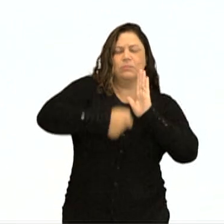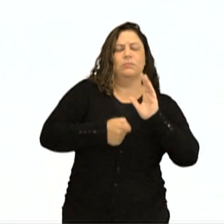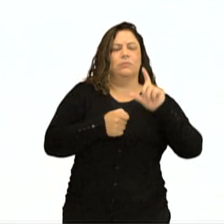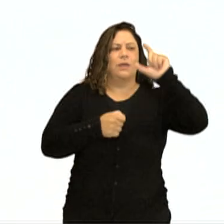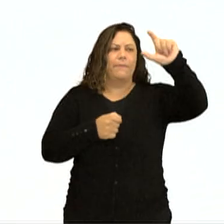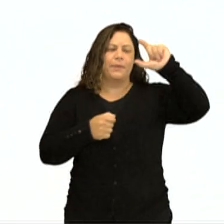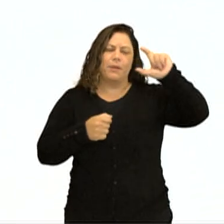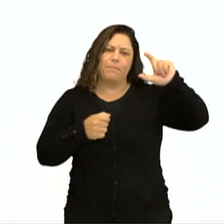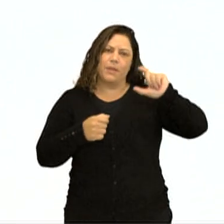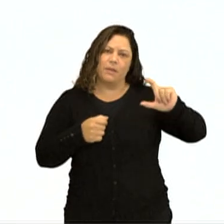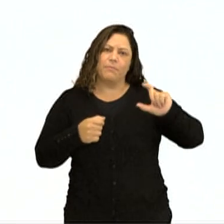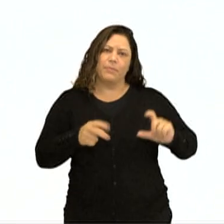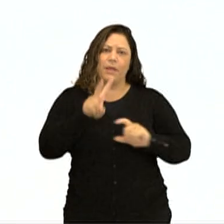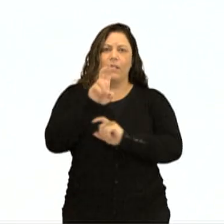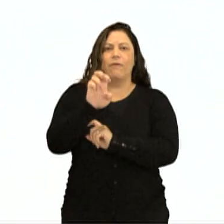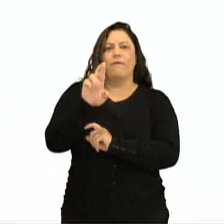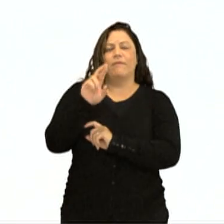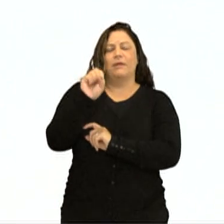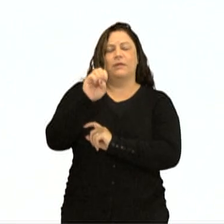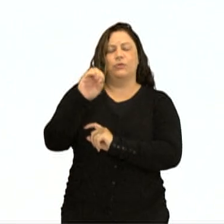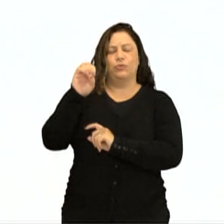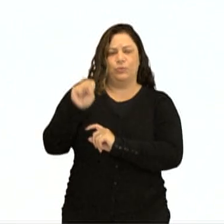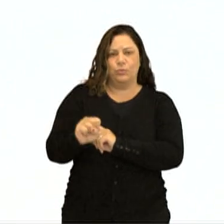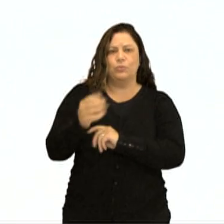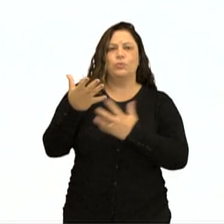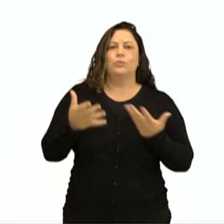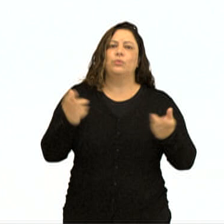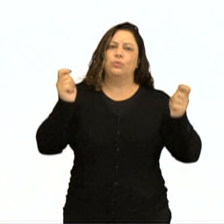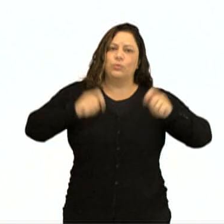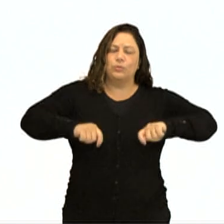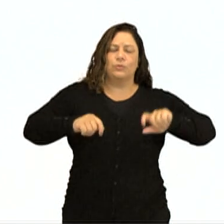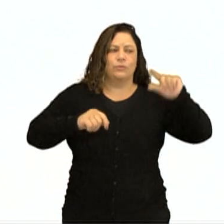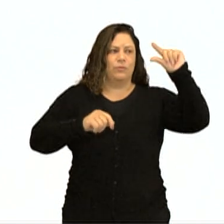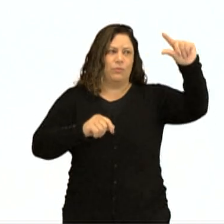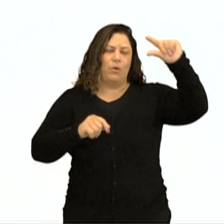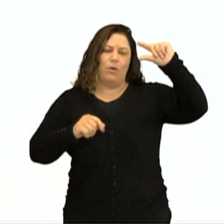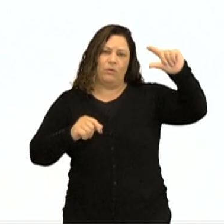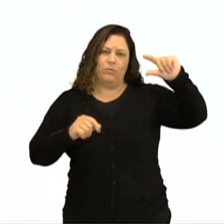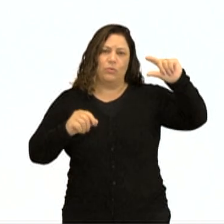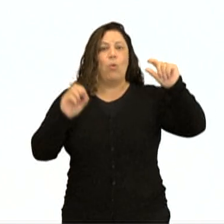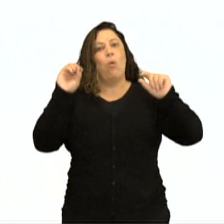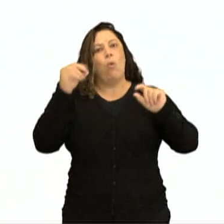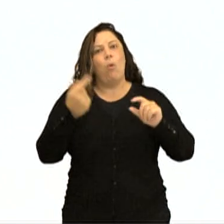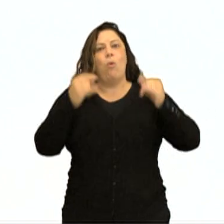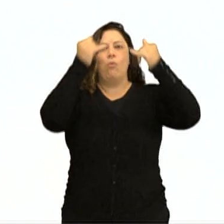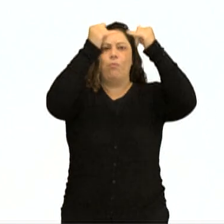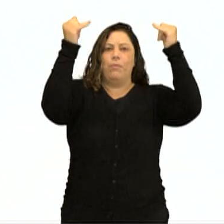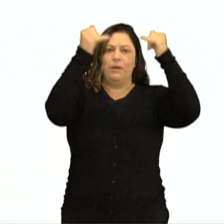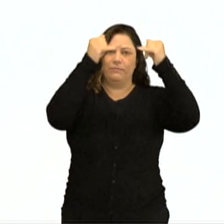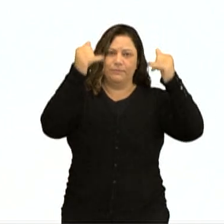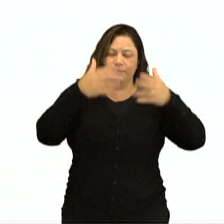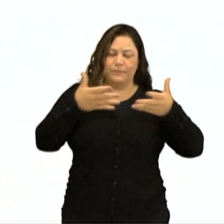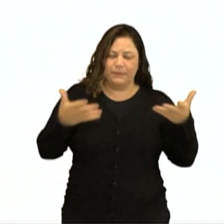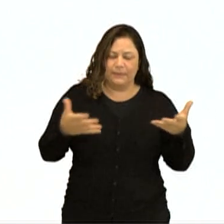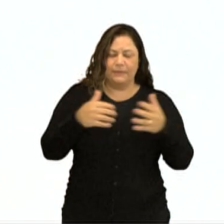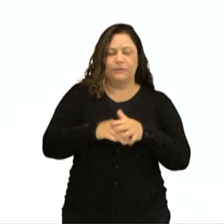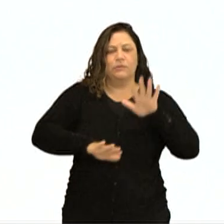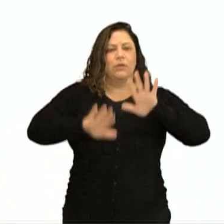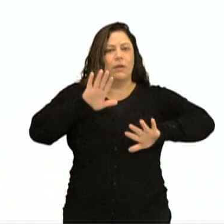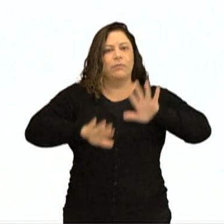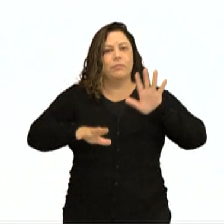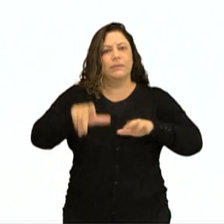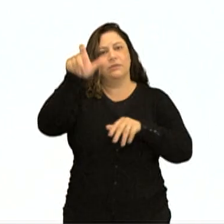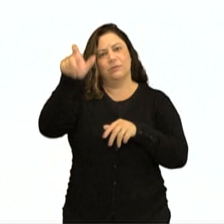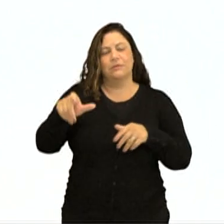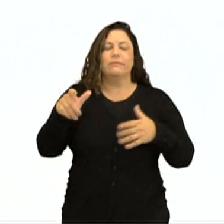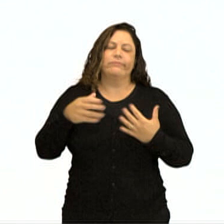sugere versos. Nós podemos ter versos que formam estrofes ou apenas uma única estrofe. Vai depender do poeta, de